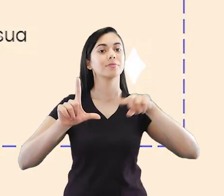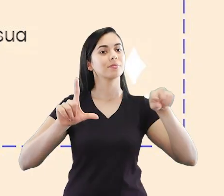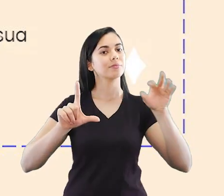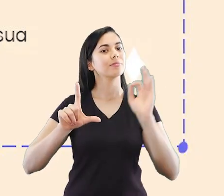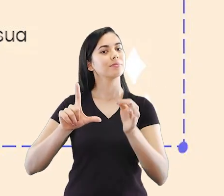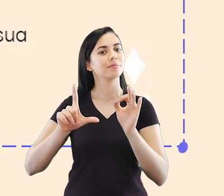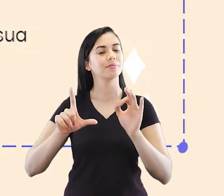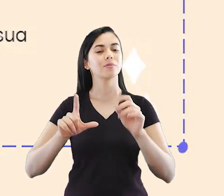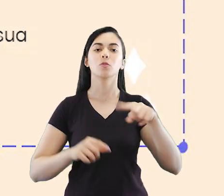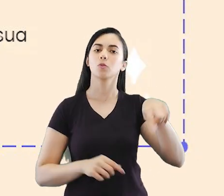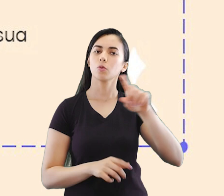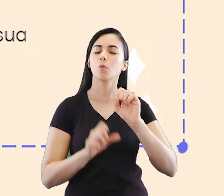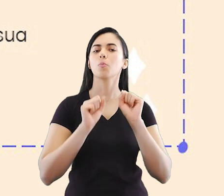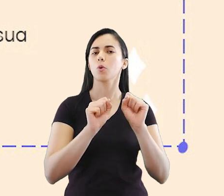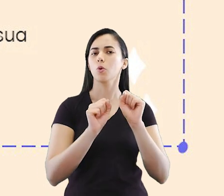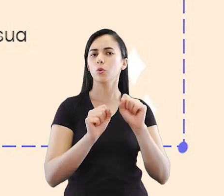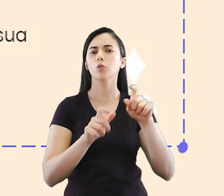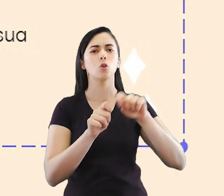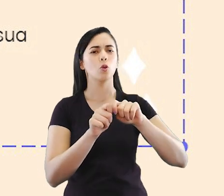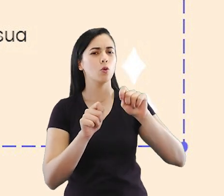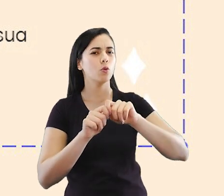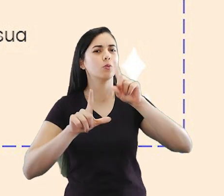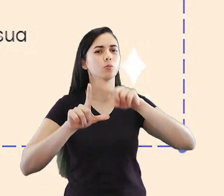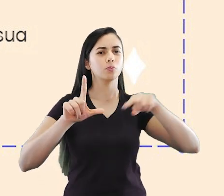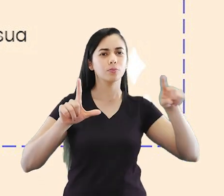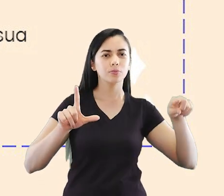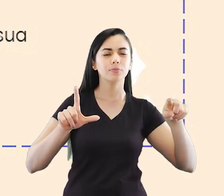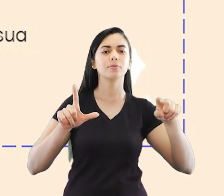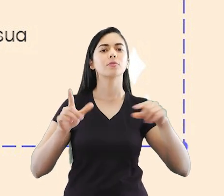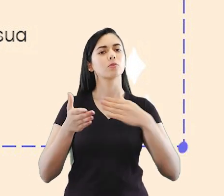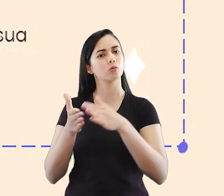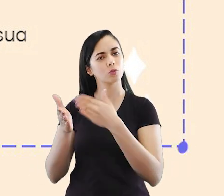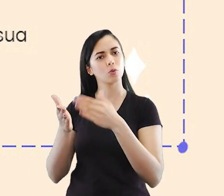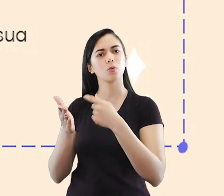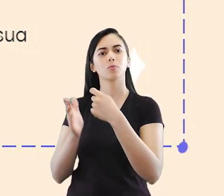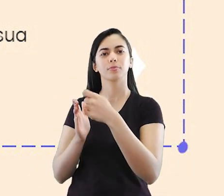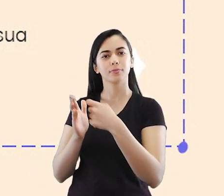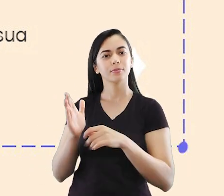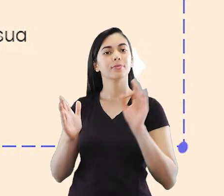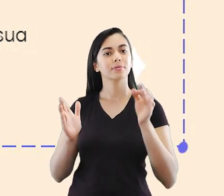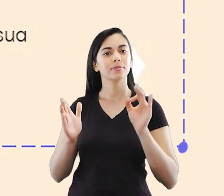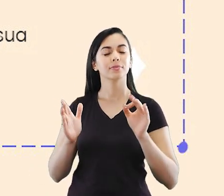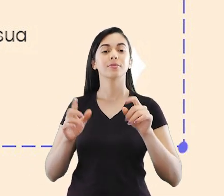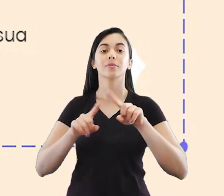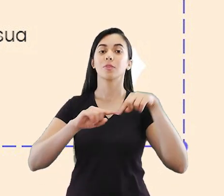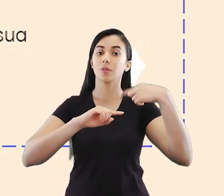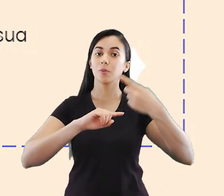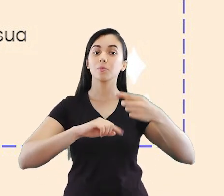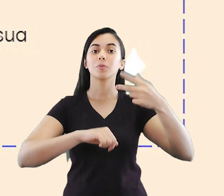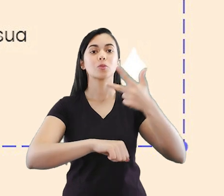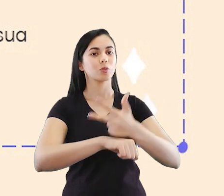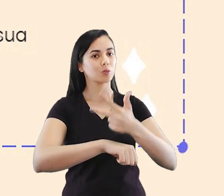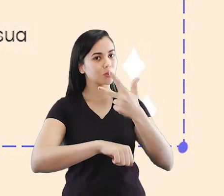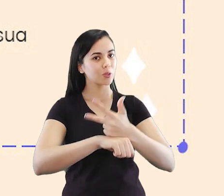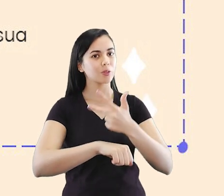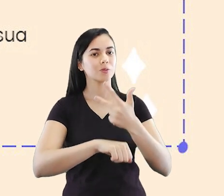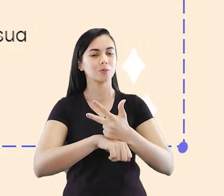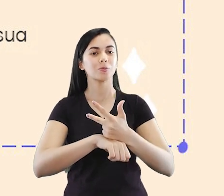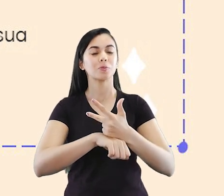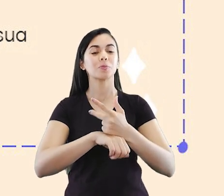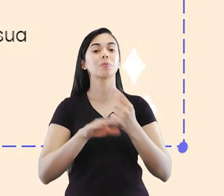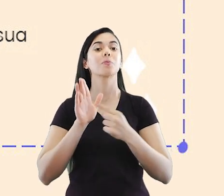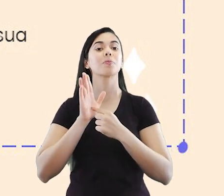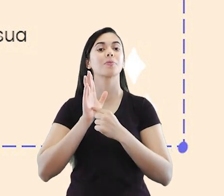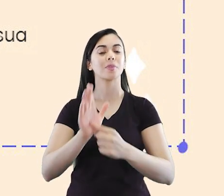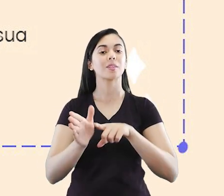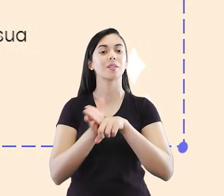pode fazer ele no caderno de desenho, tá bom? E vai gravar um vídeo para apresentar o resultado da sua pesquisa